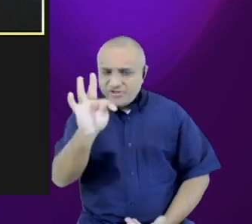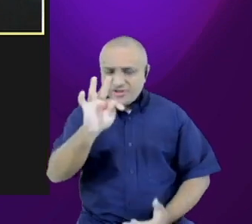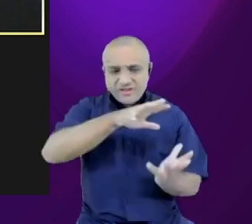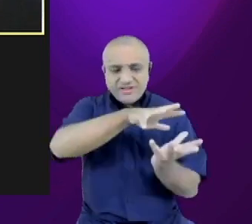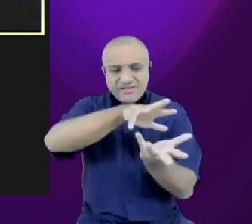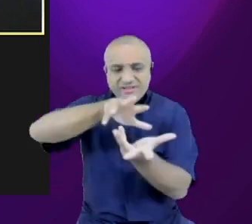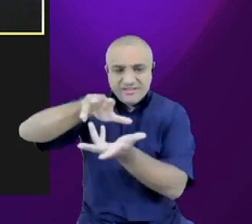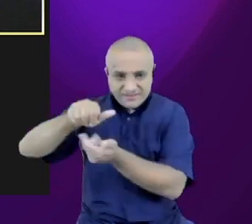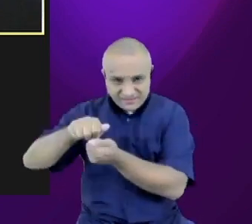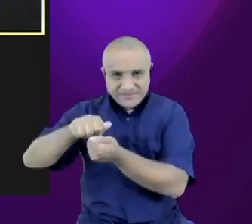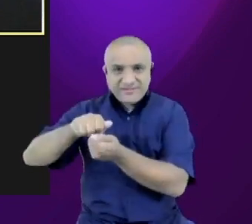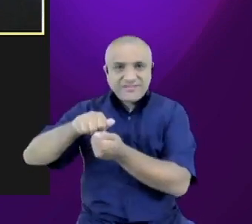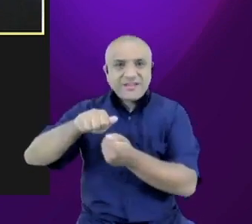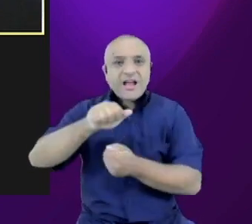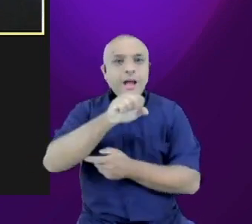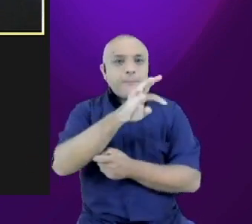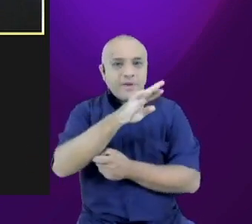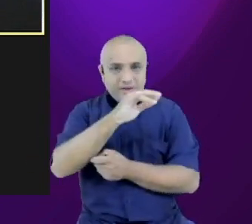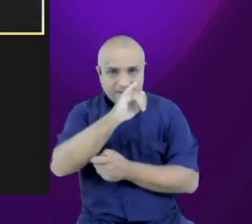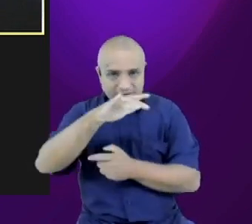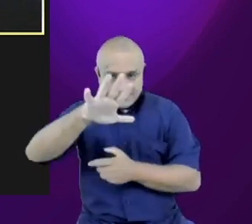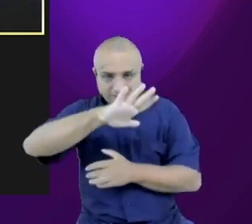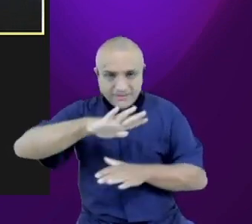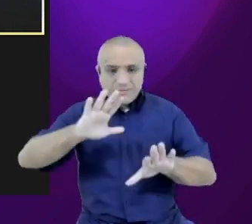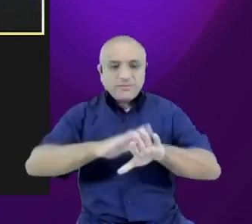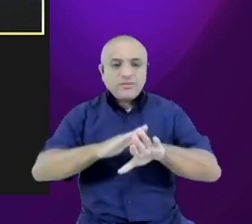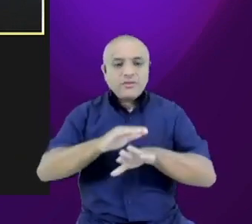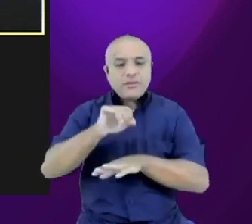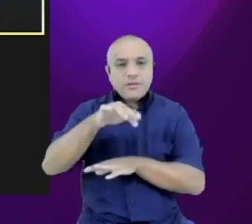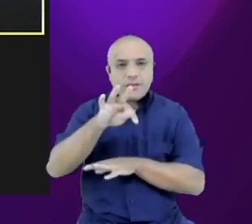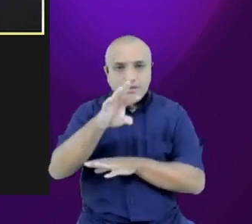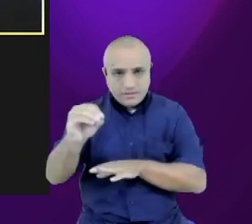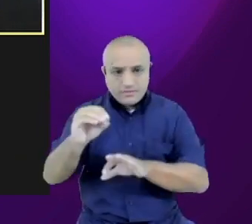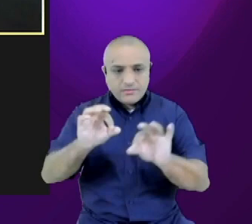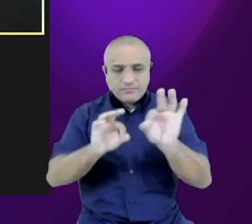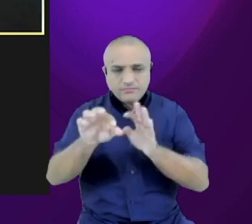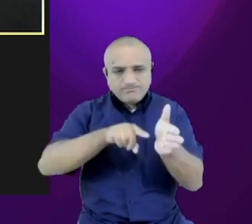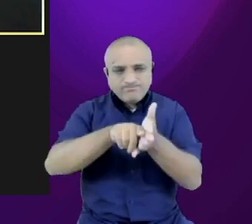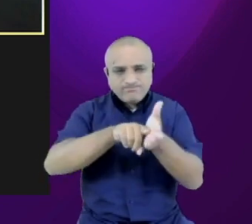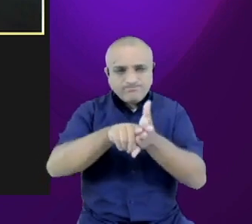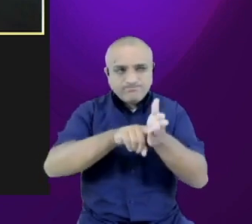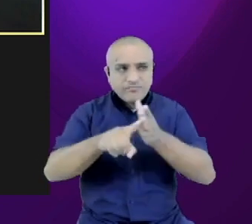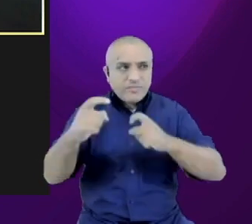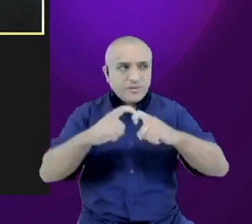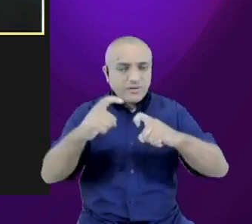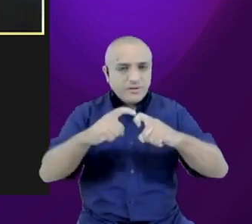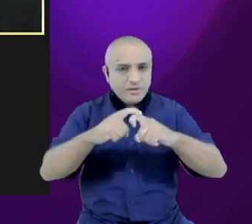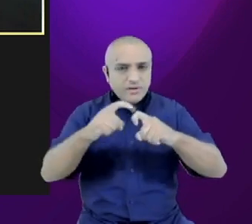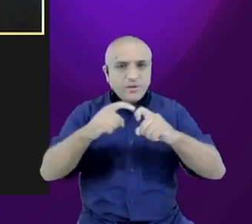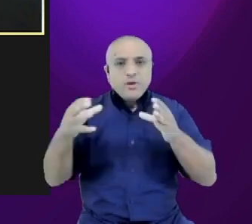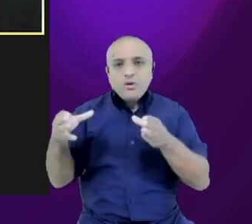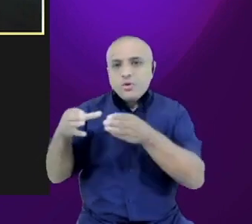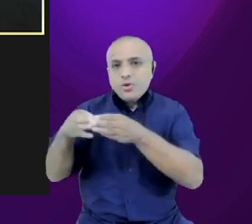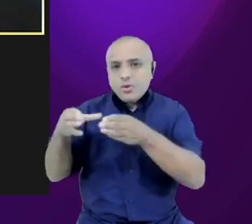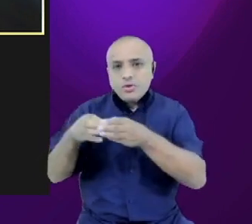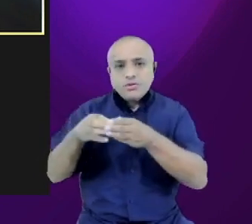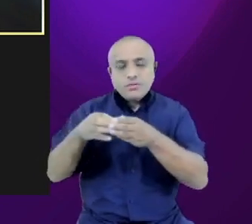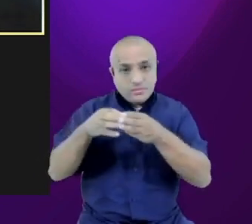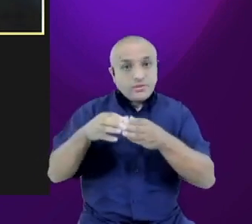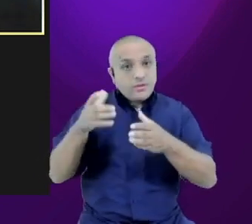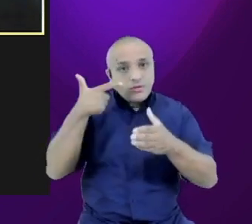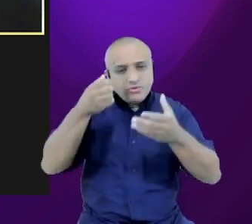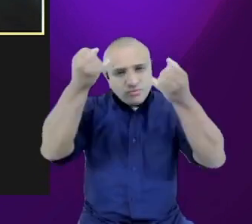do Américas. Eu sou João Scarpante Neto, gerente de medicina diagnóstica da United Health Group. Hoje nós vamos